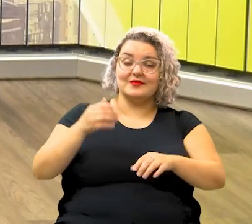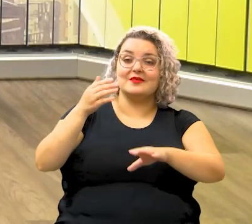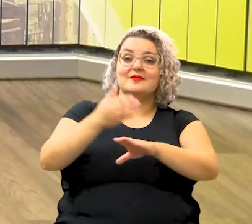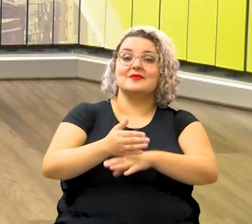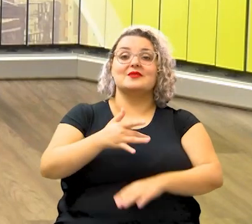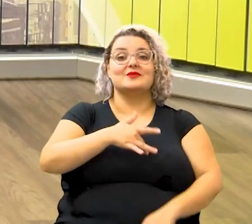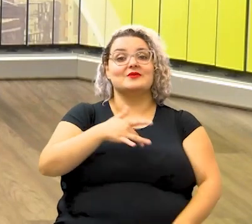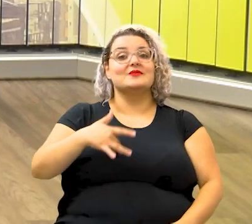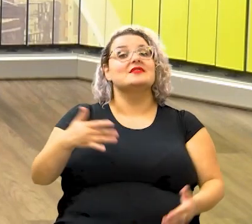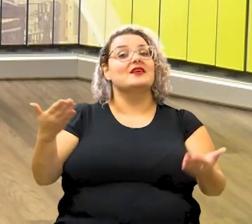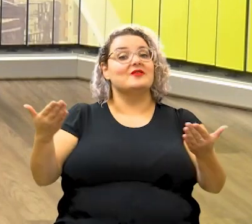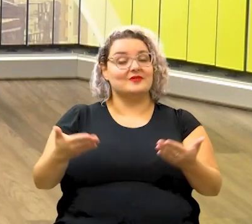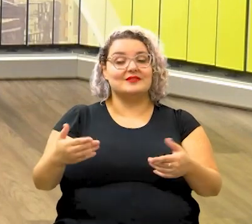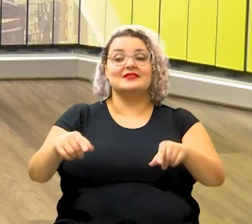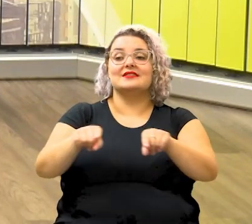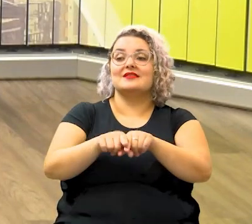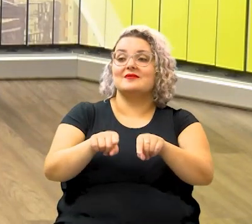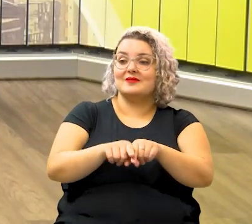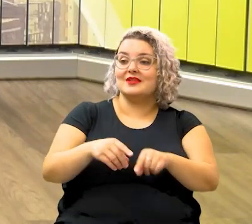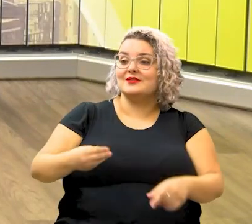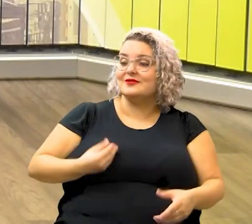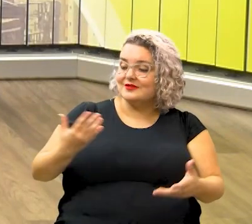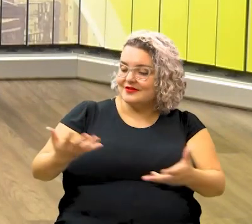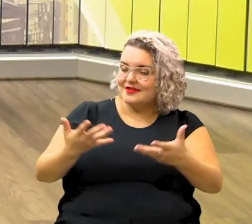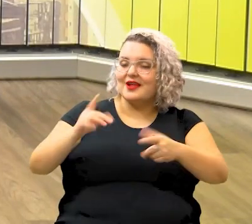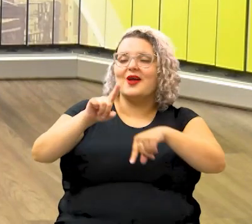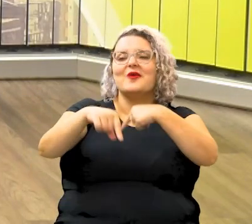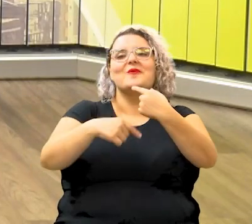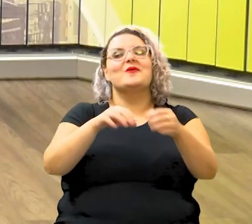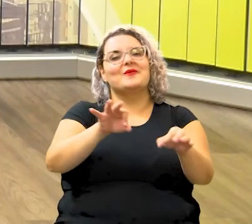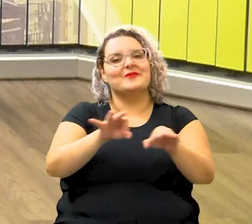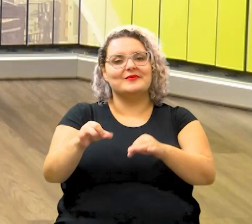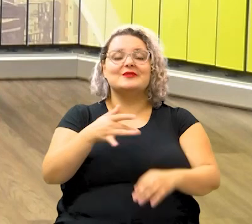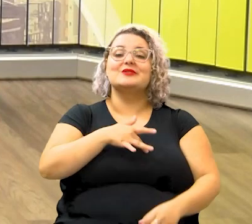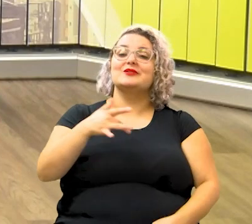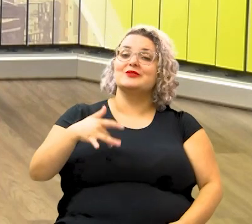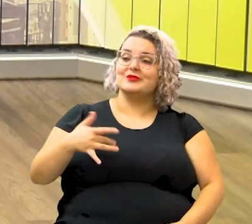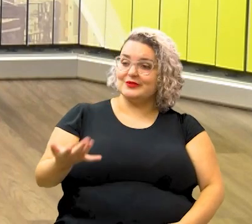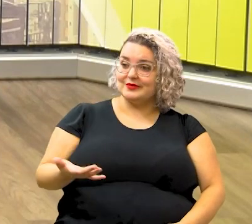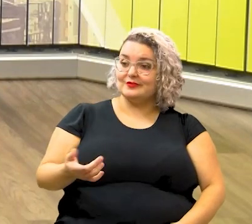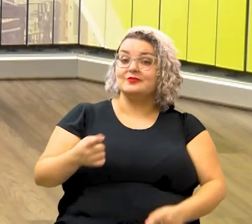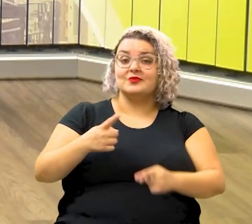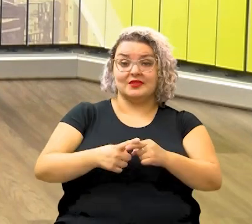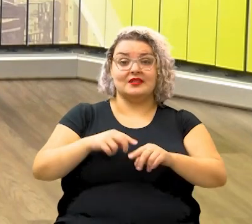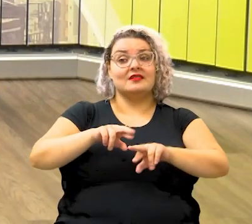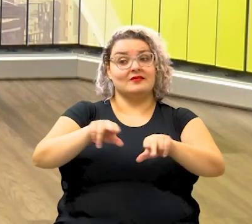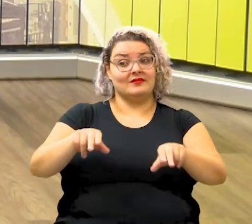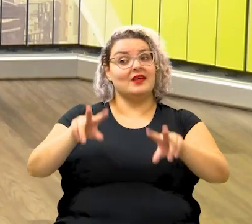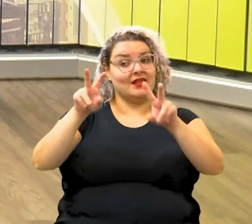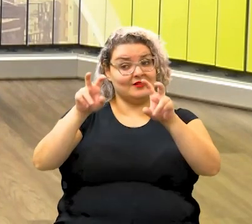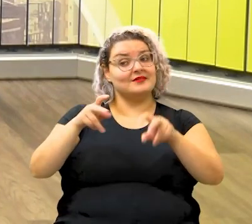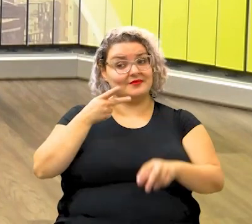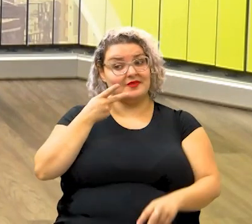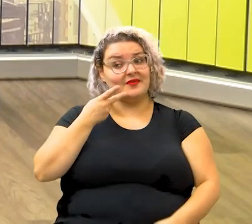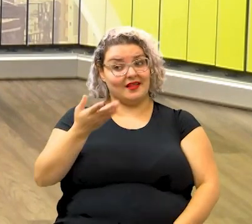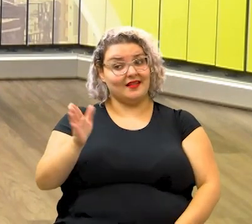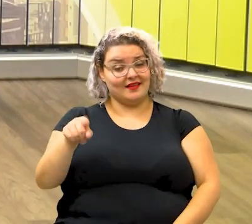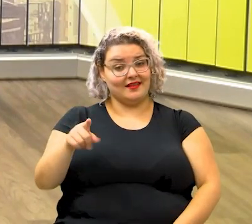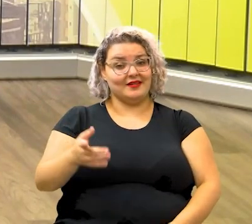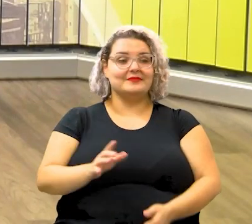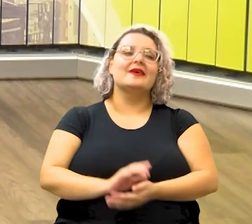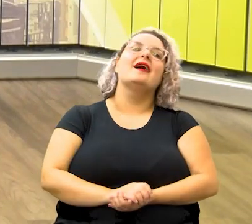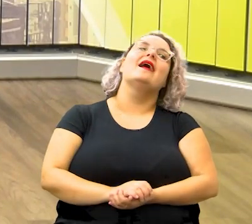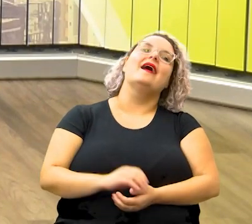convite para participar do Saúde Agora, também do Saúde é Vida, que é um outro programa sobre saúde, porque tem muito assunto para a gente falar,